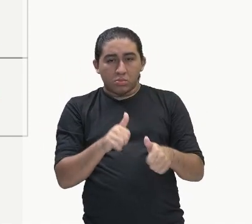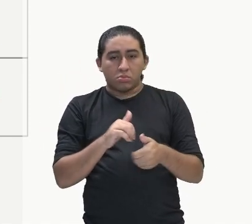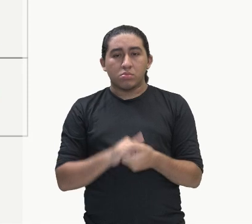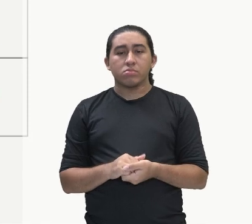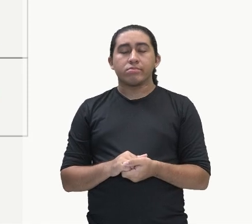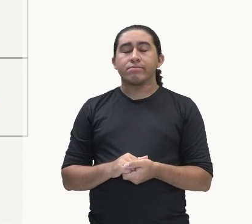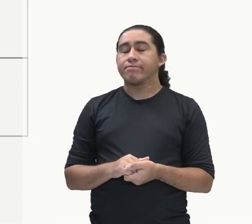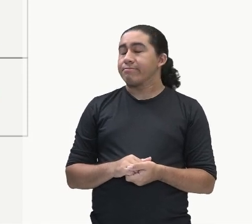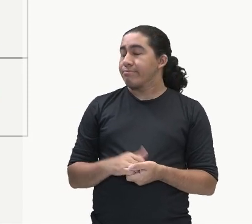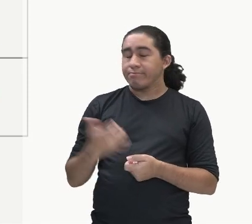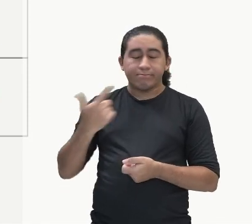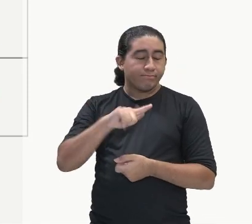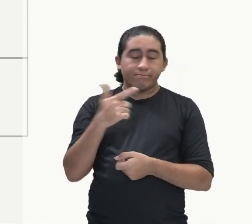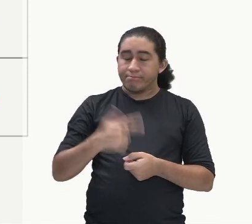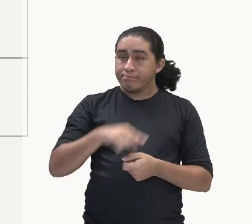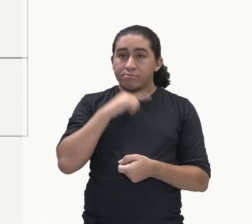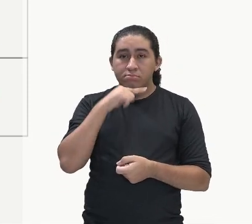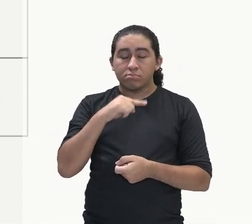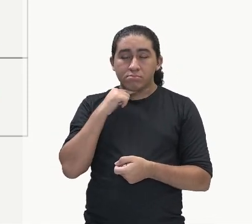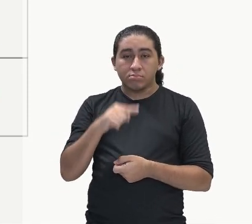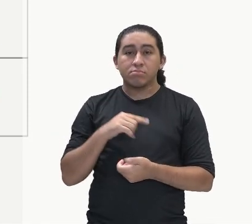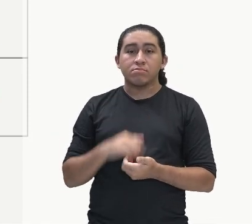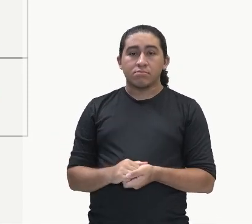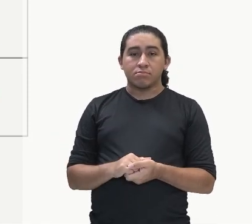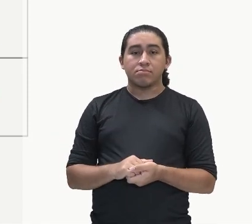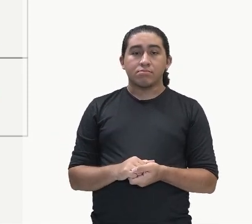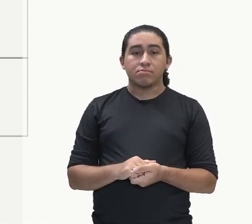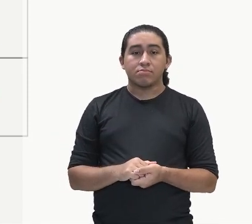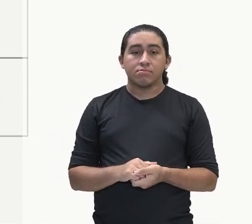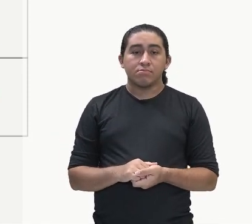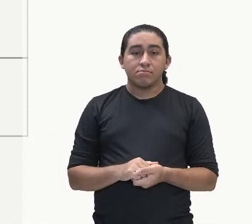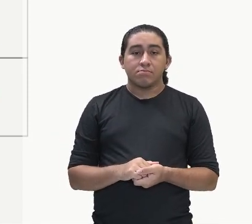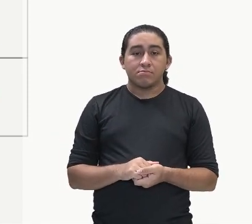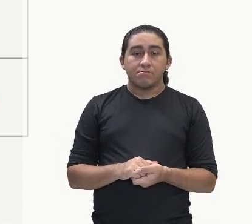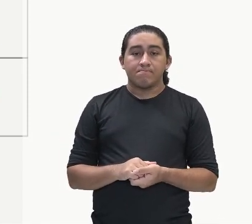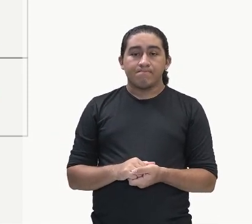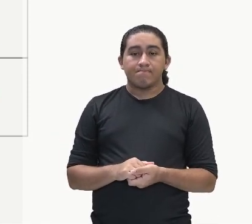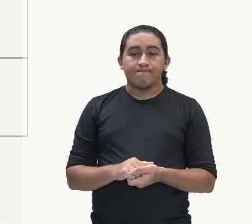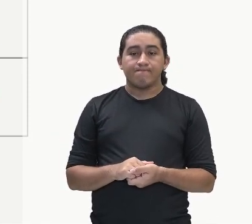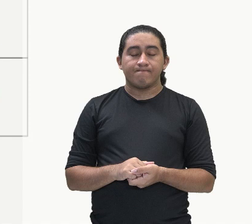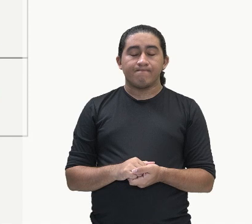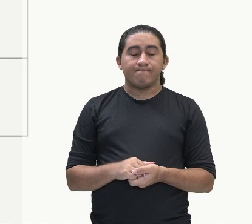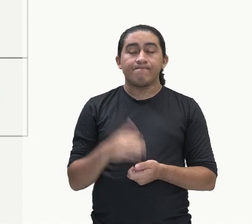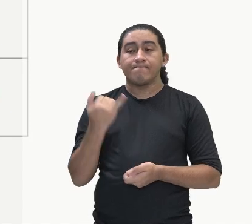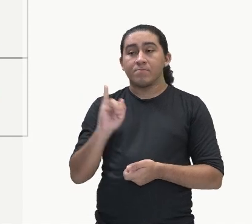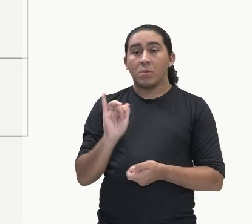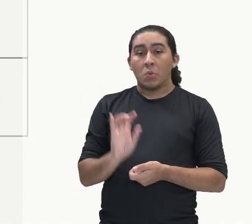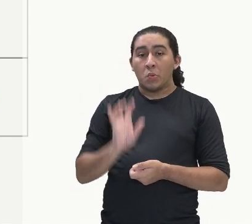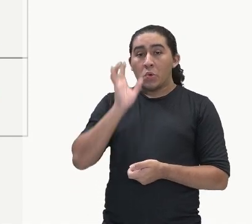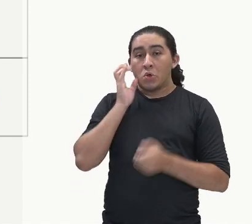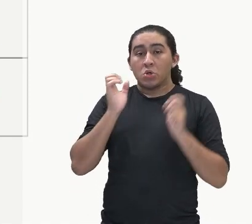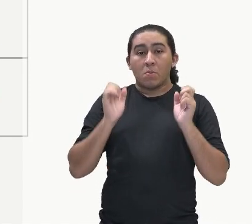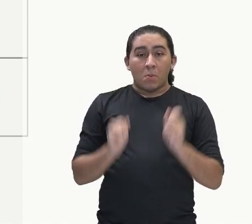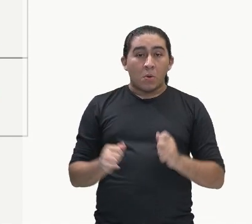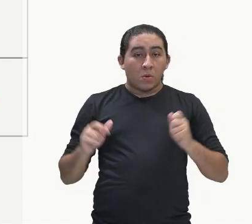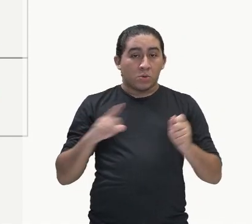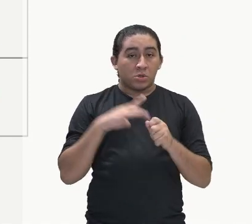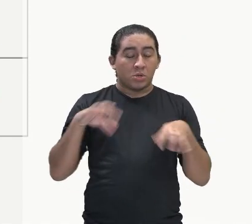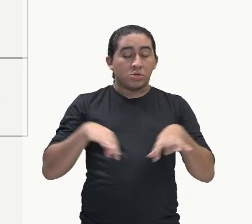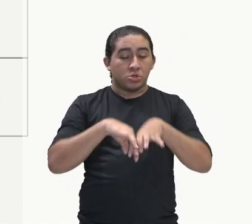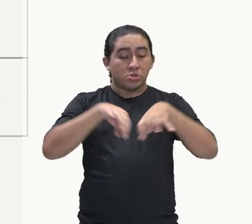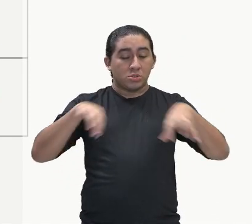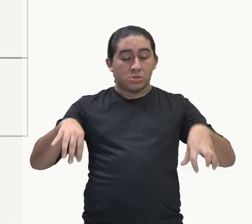Não existe. É diferente, tá? Quando isso acontece, que eu posso retirar